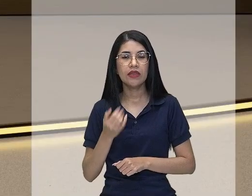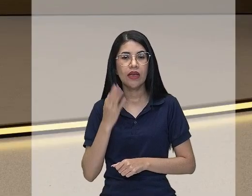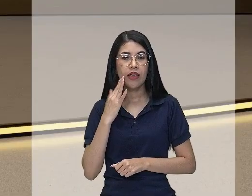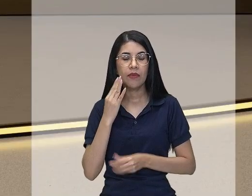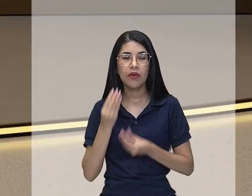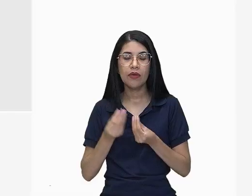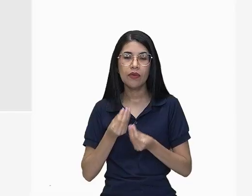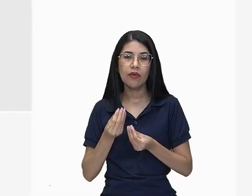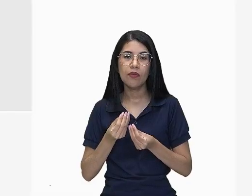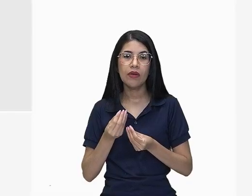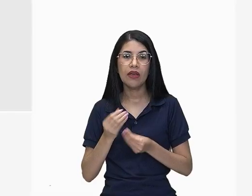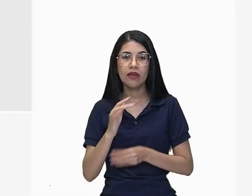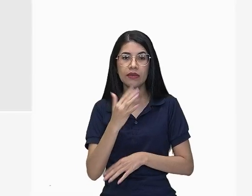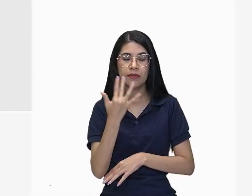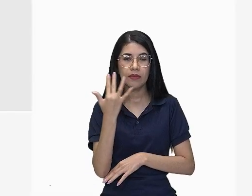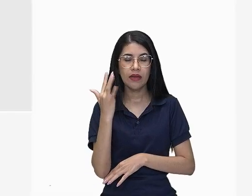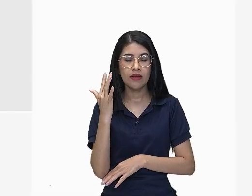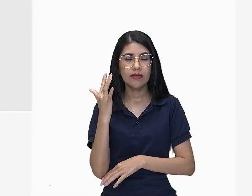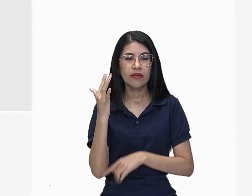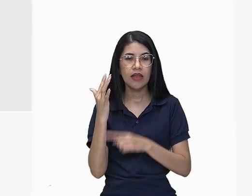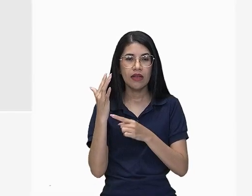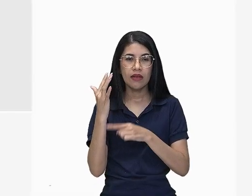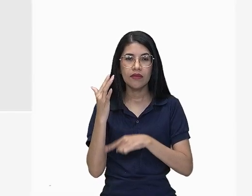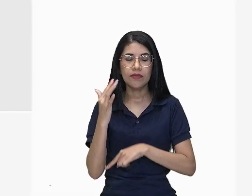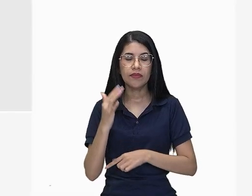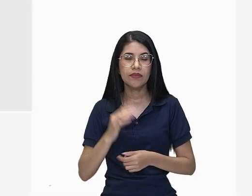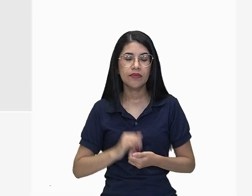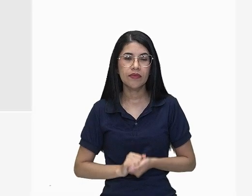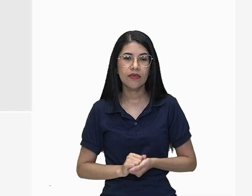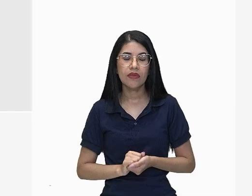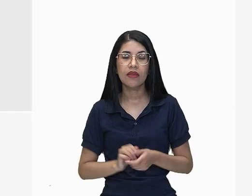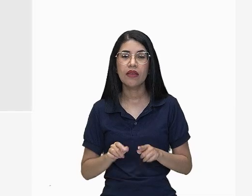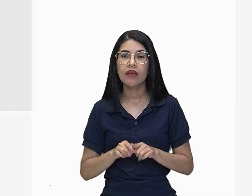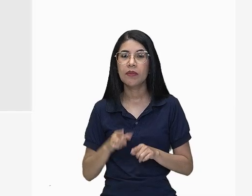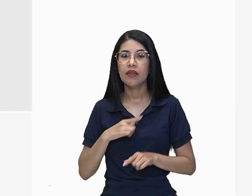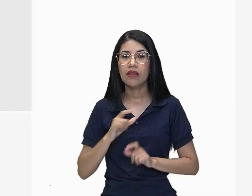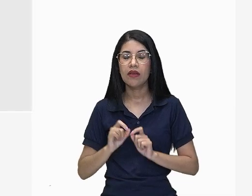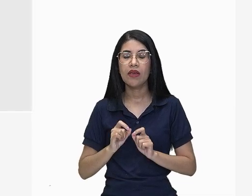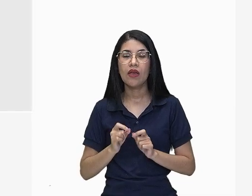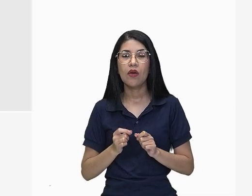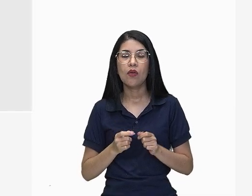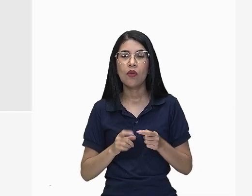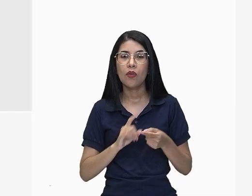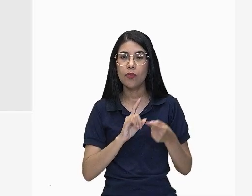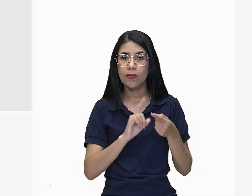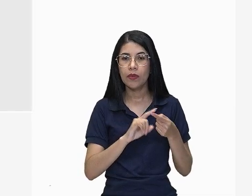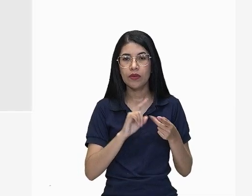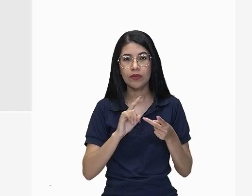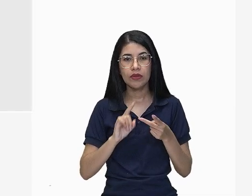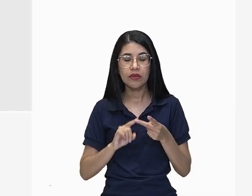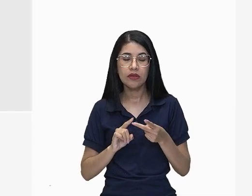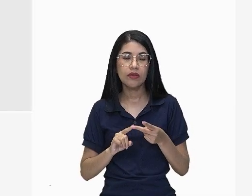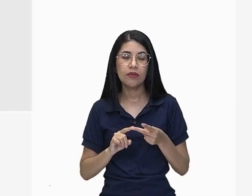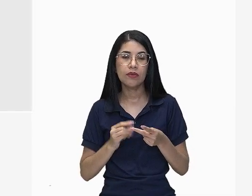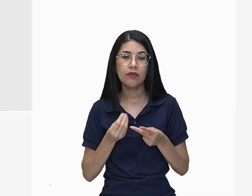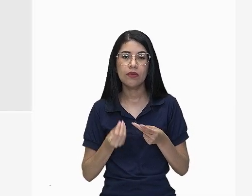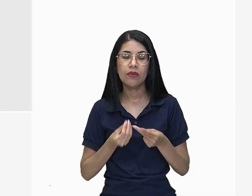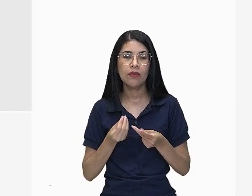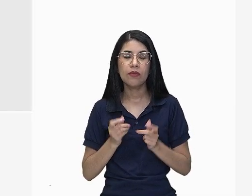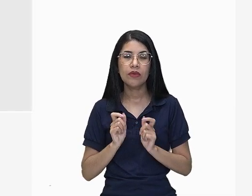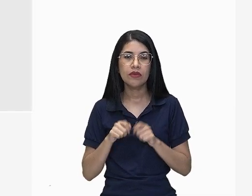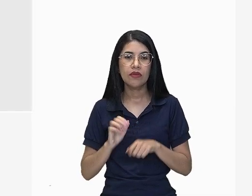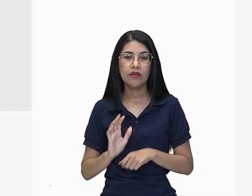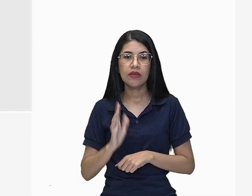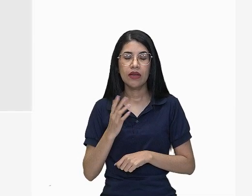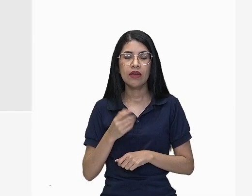plantas. Dê uma olhada nessa tabela. Esse metabolismo vai trazer tanto primário ou secundário. Então, para você entender, né, o